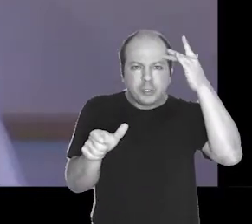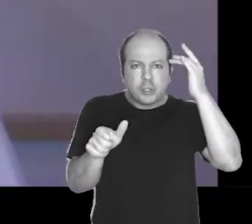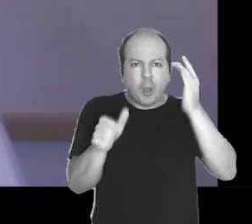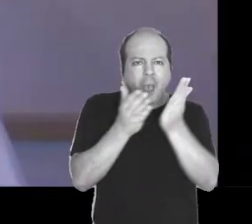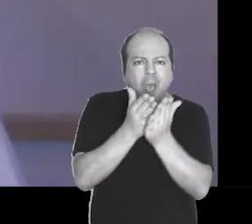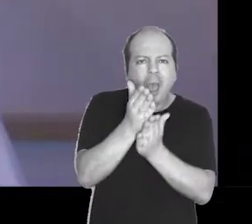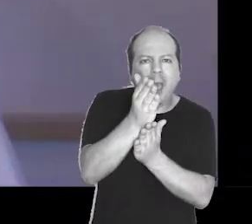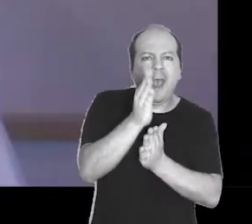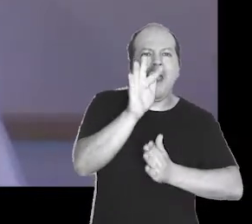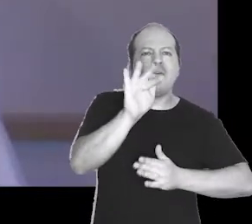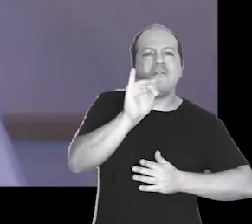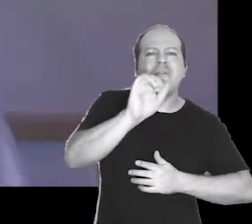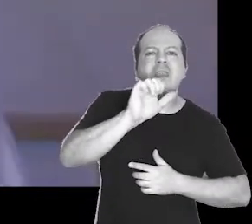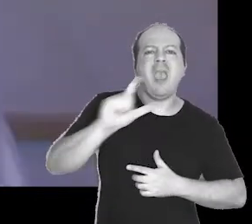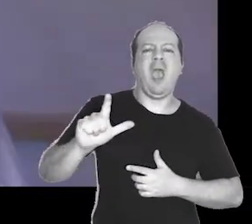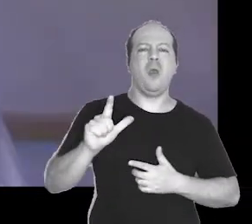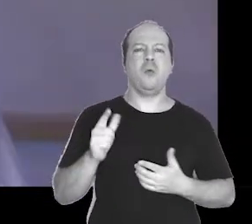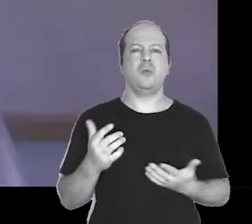fiel.